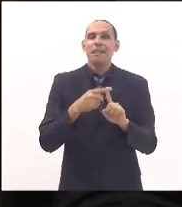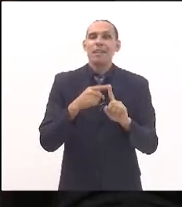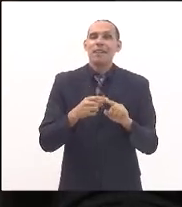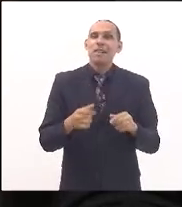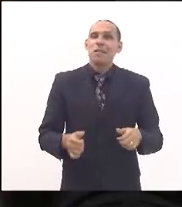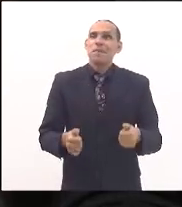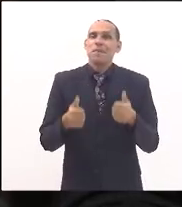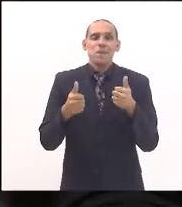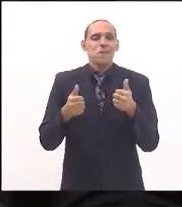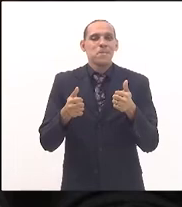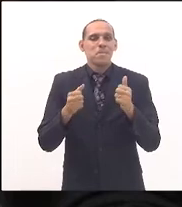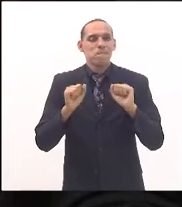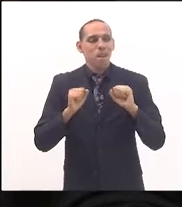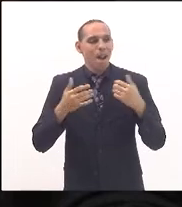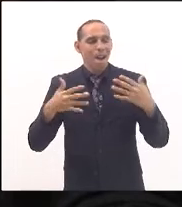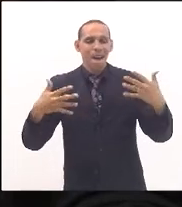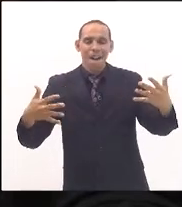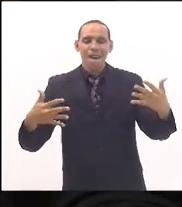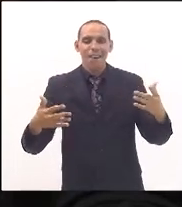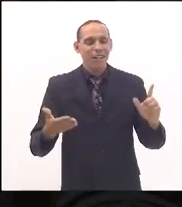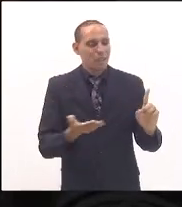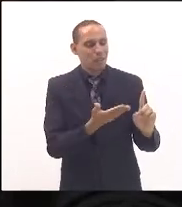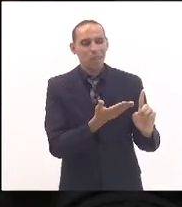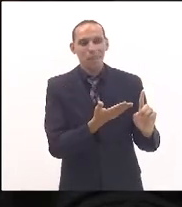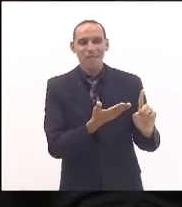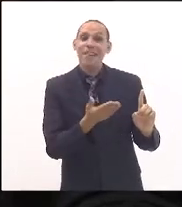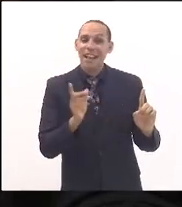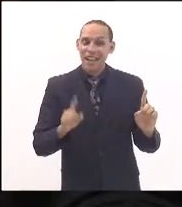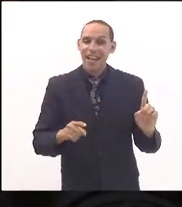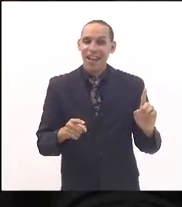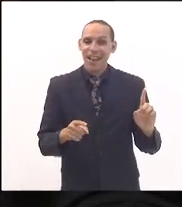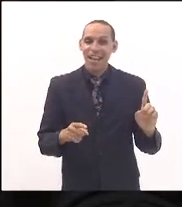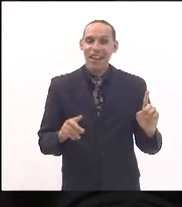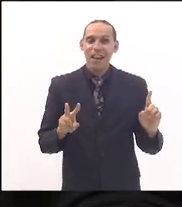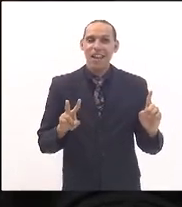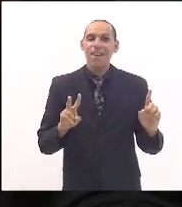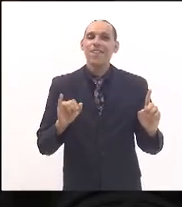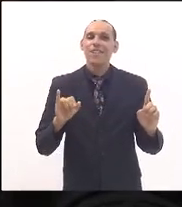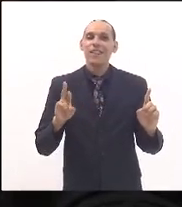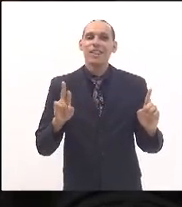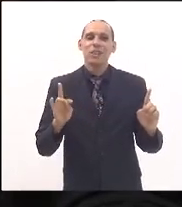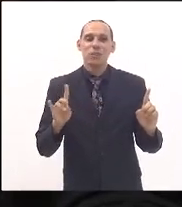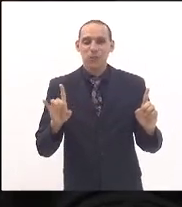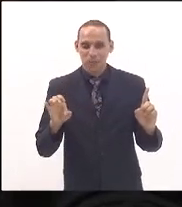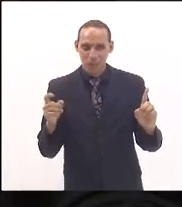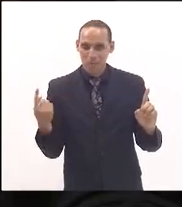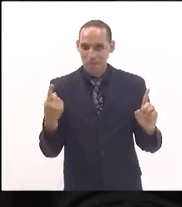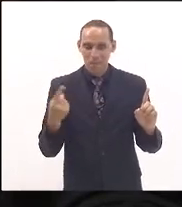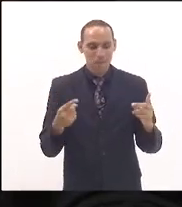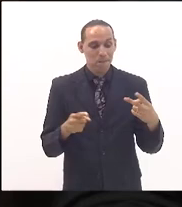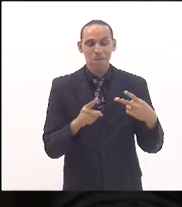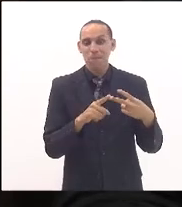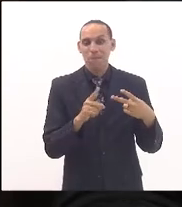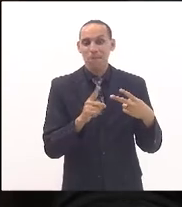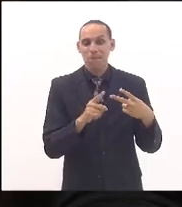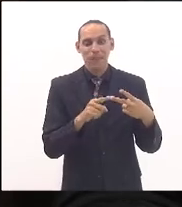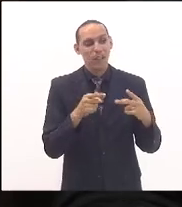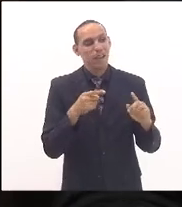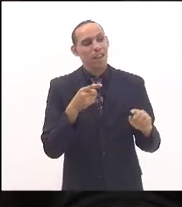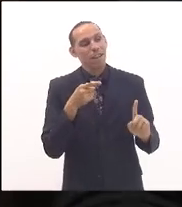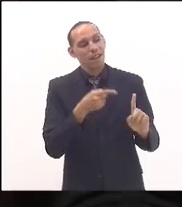e Radiante Então essa é a primeira virtude a segunda é a sua